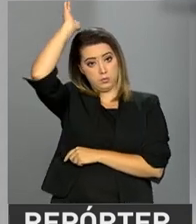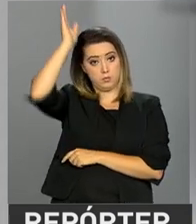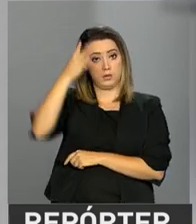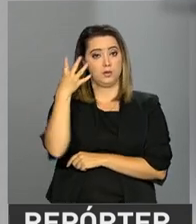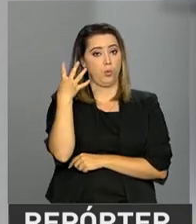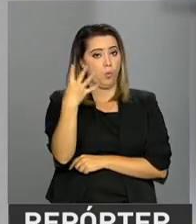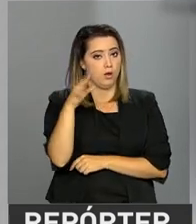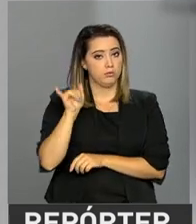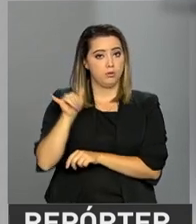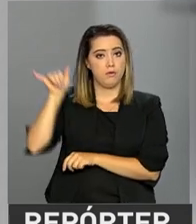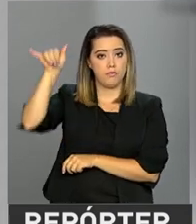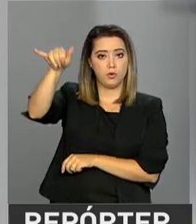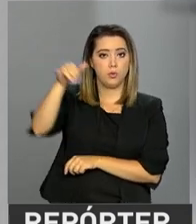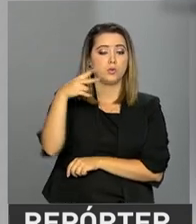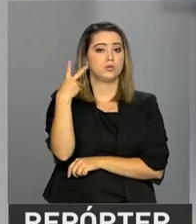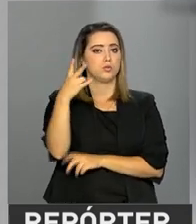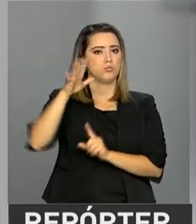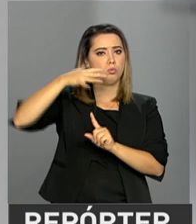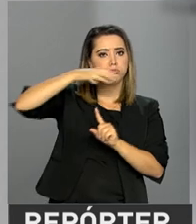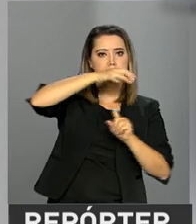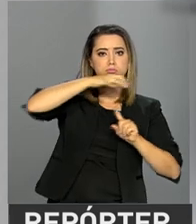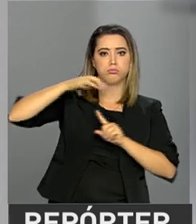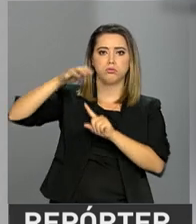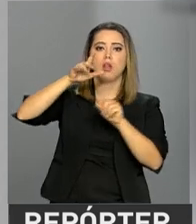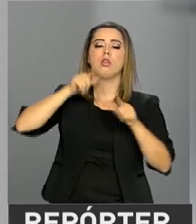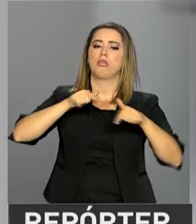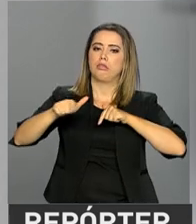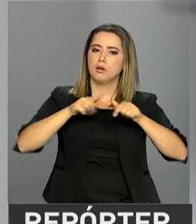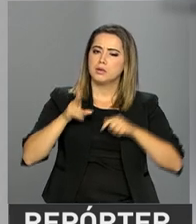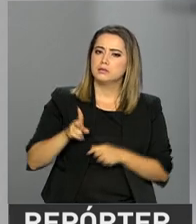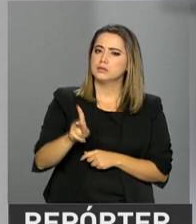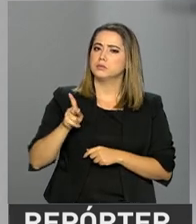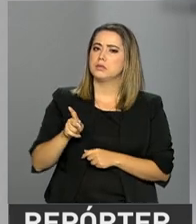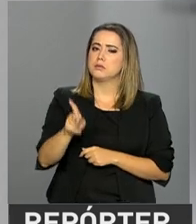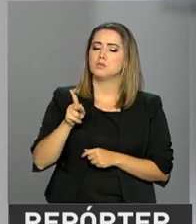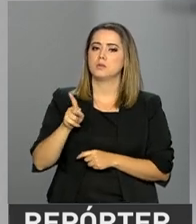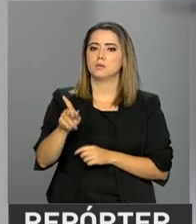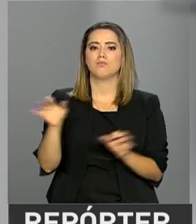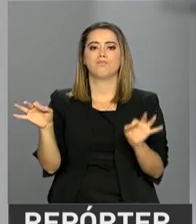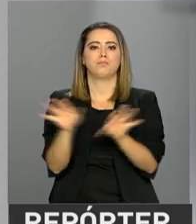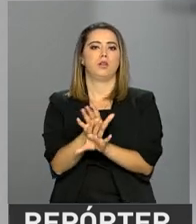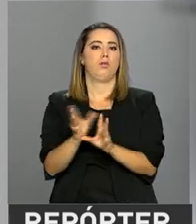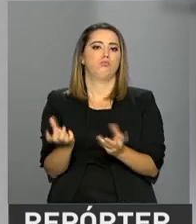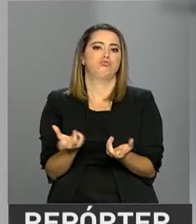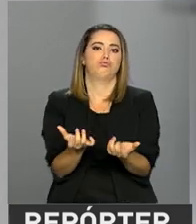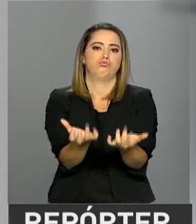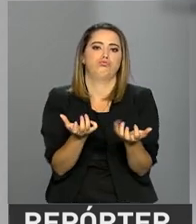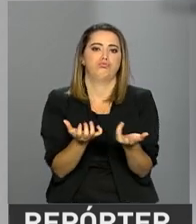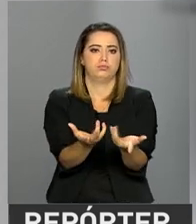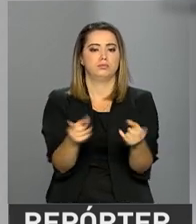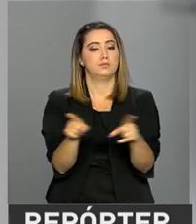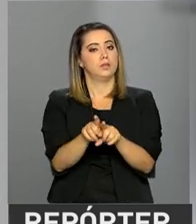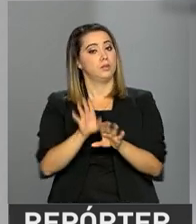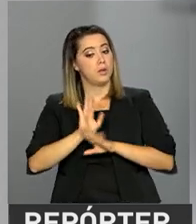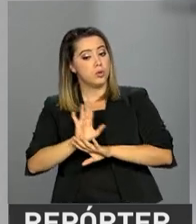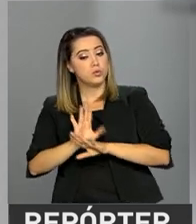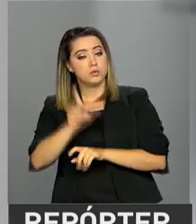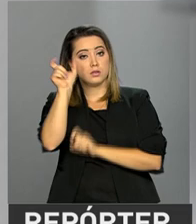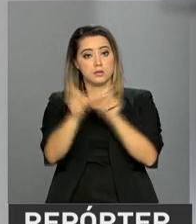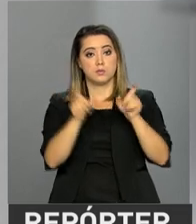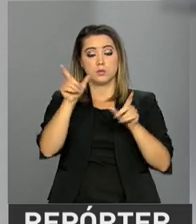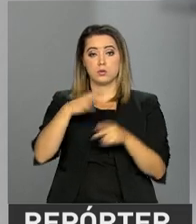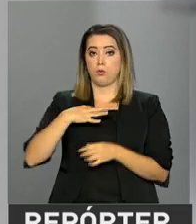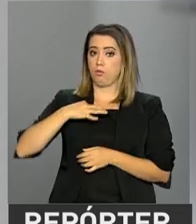e dois helicópteros atuam sem descanso para combater o fogo michel temer também agradeceu o apoio dos voluntários que